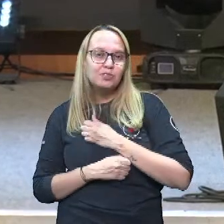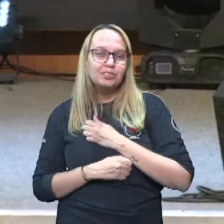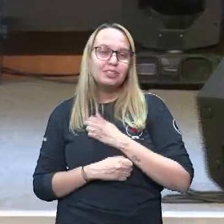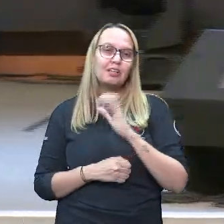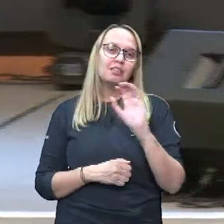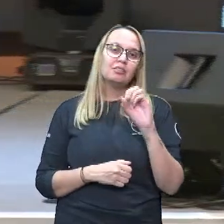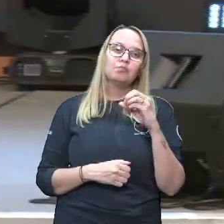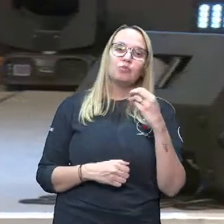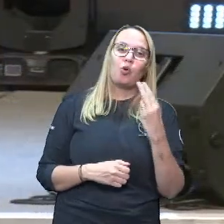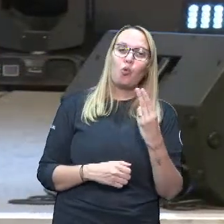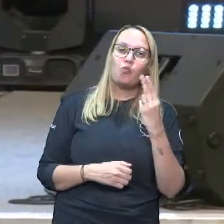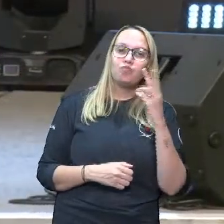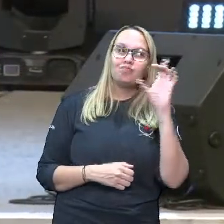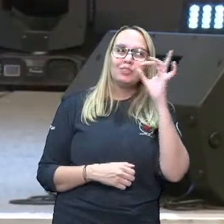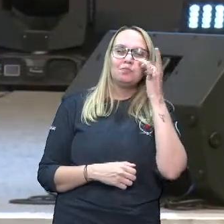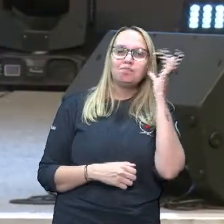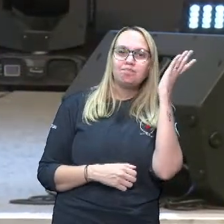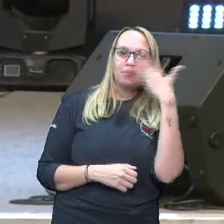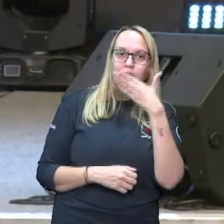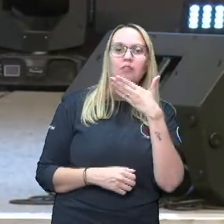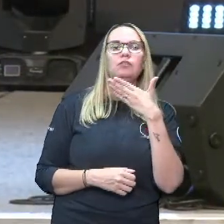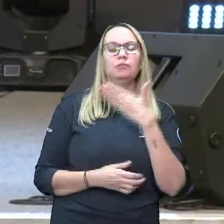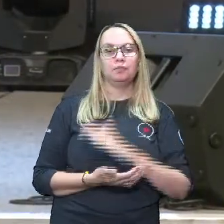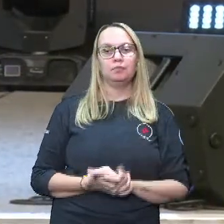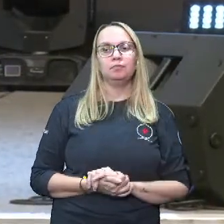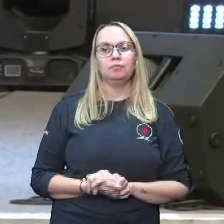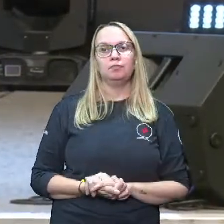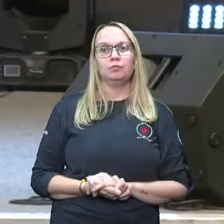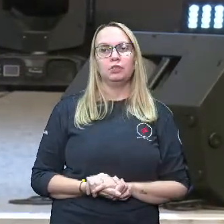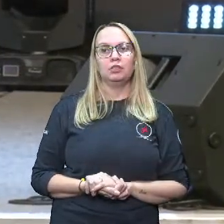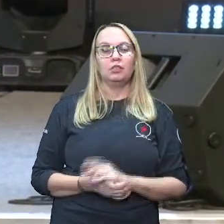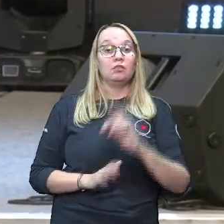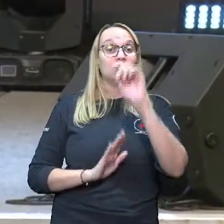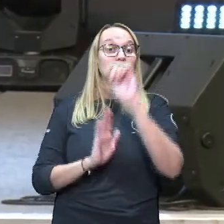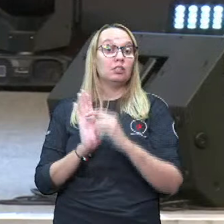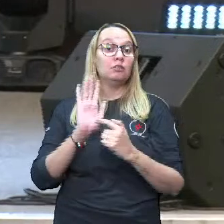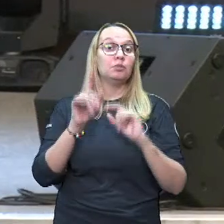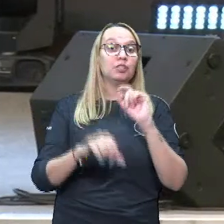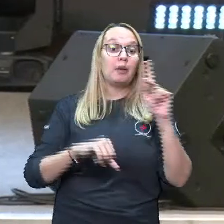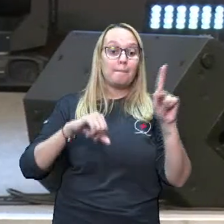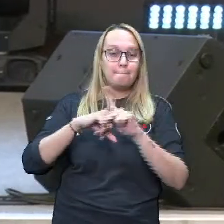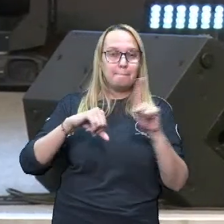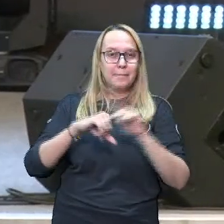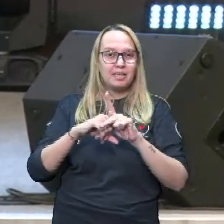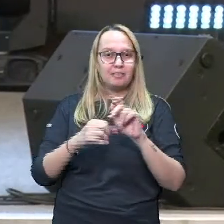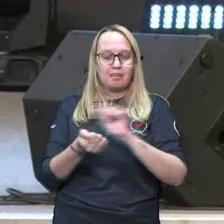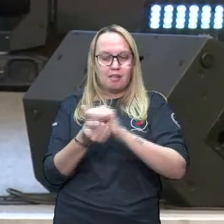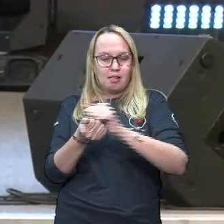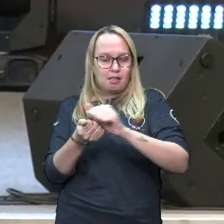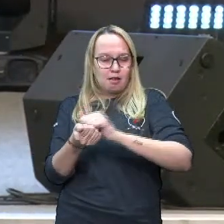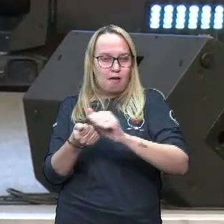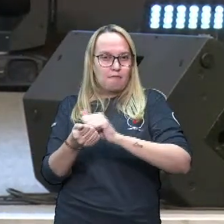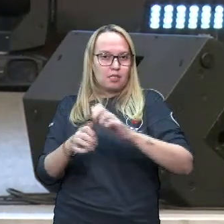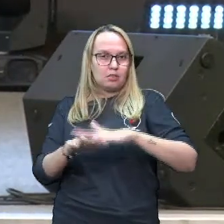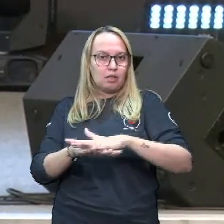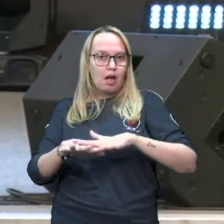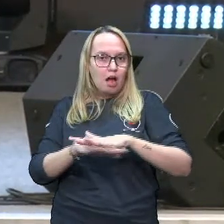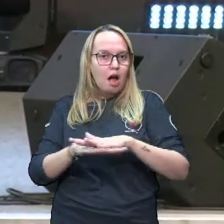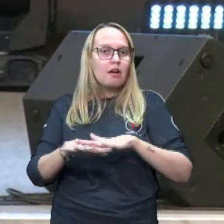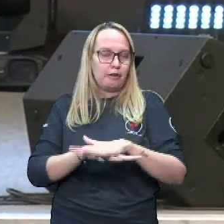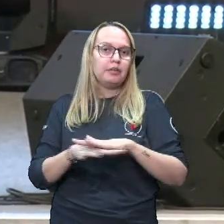quando fomos colocados à prova. Veja que o texto diz que Pedro está lavando as redes, e